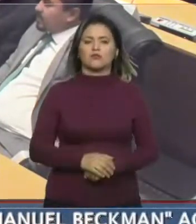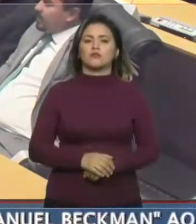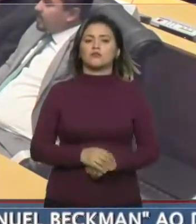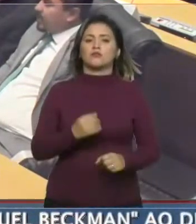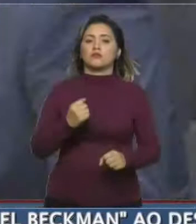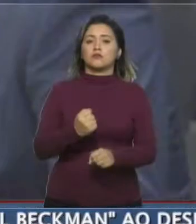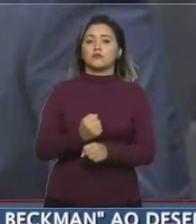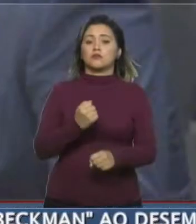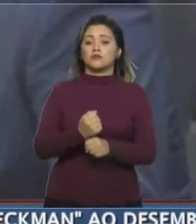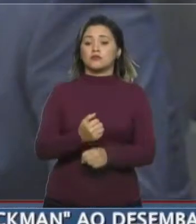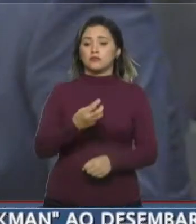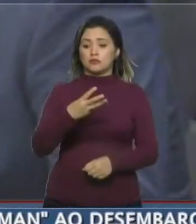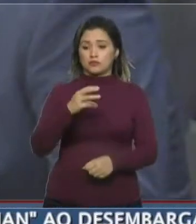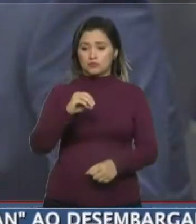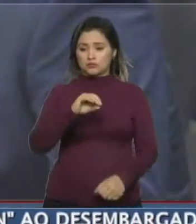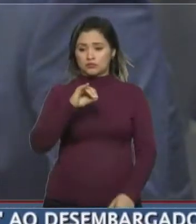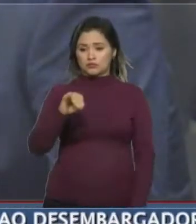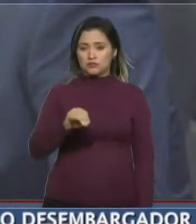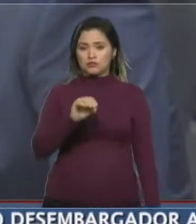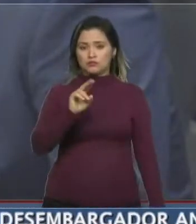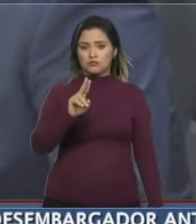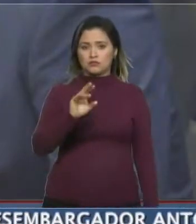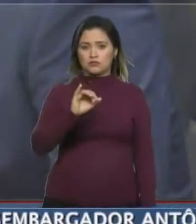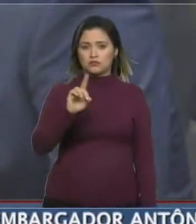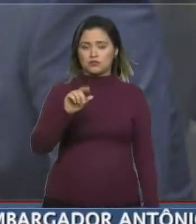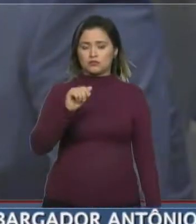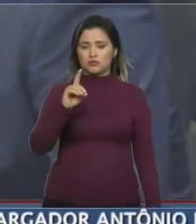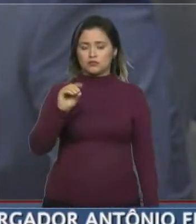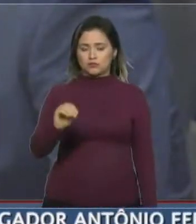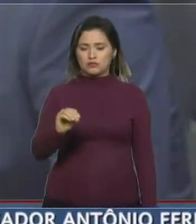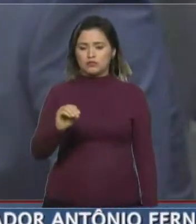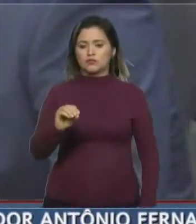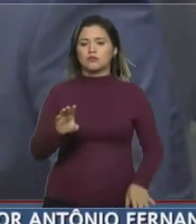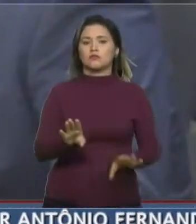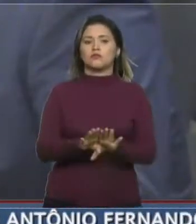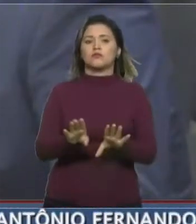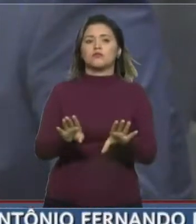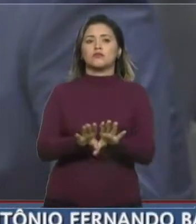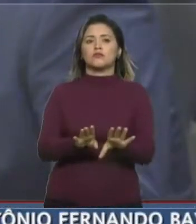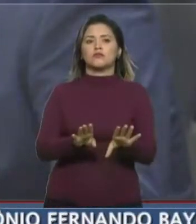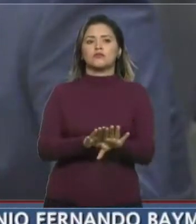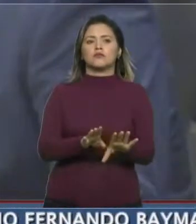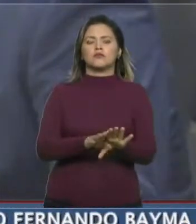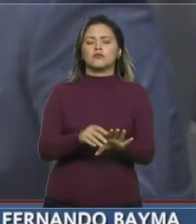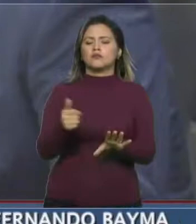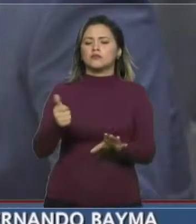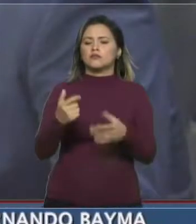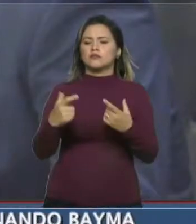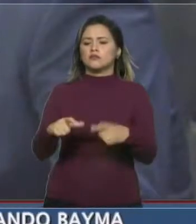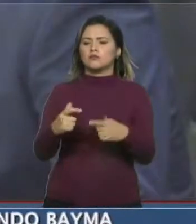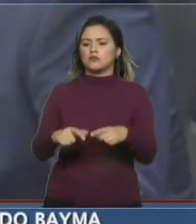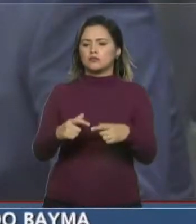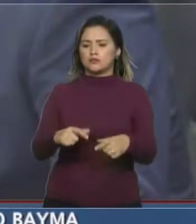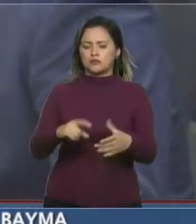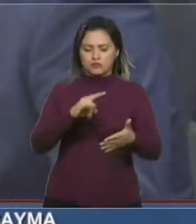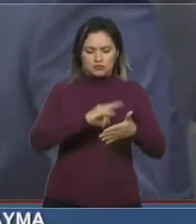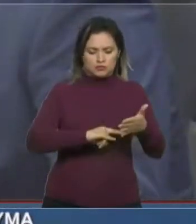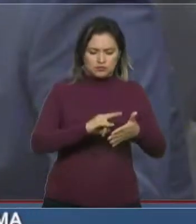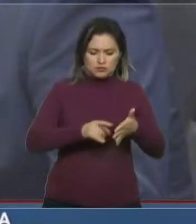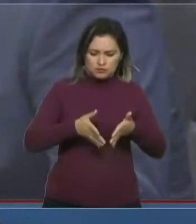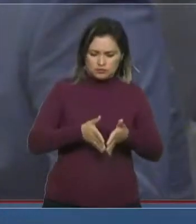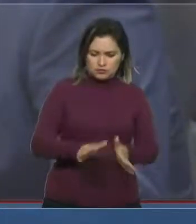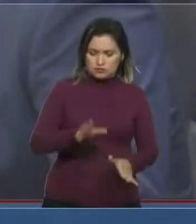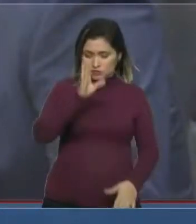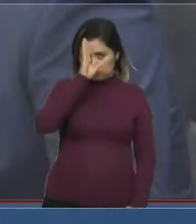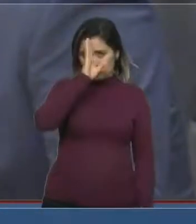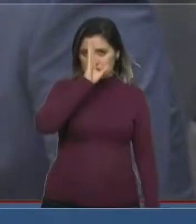juizados e também os primeiros postos de certidão de nascimento gratuitos, dentro do programa Justiça Mais Barata.